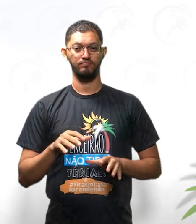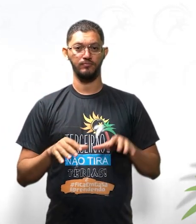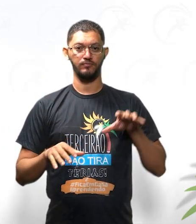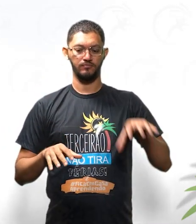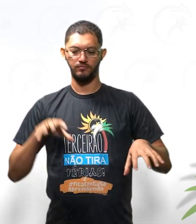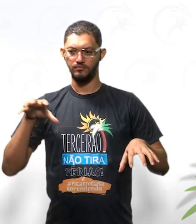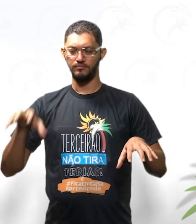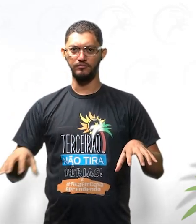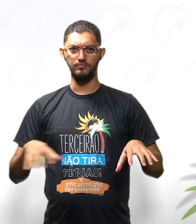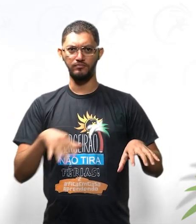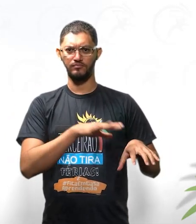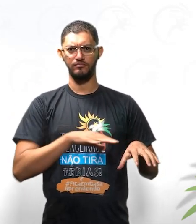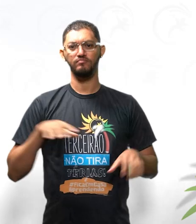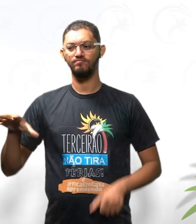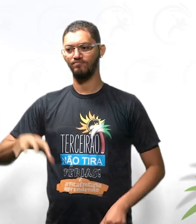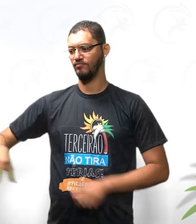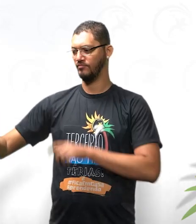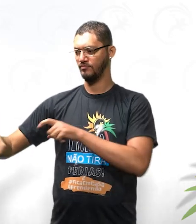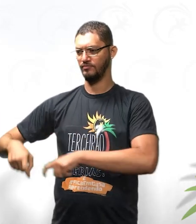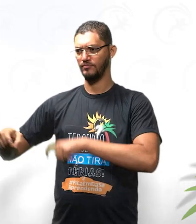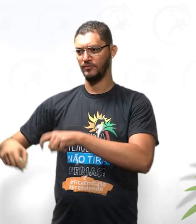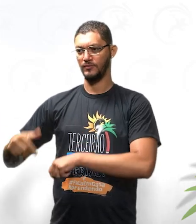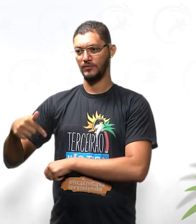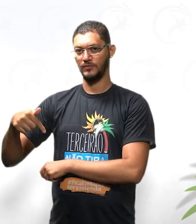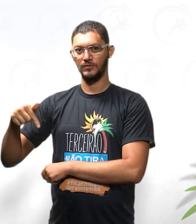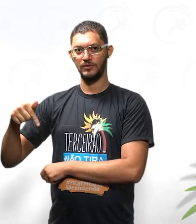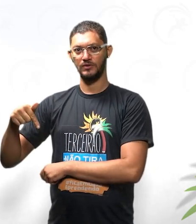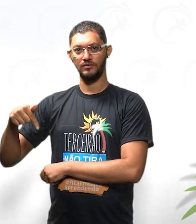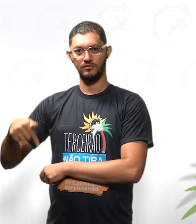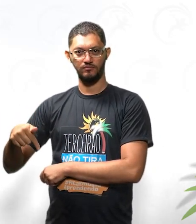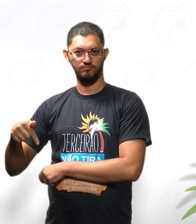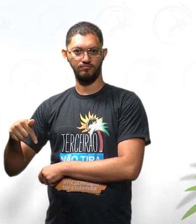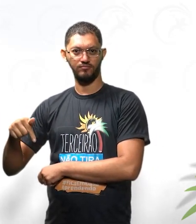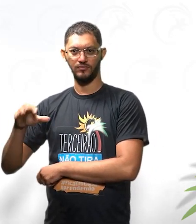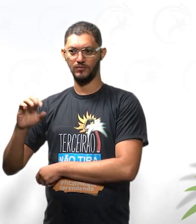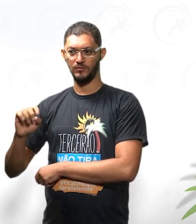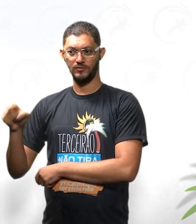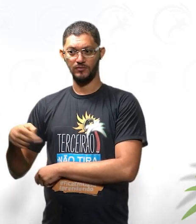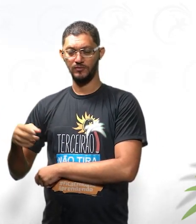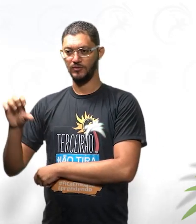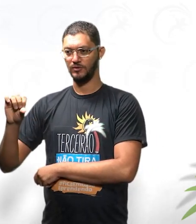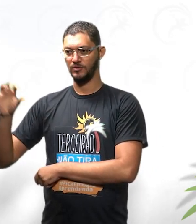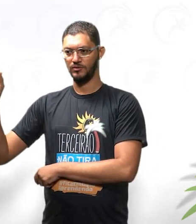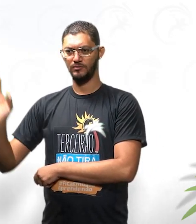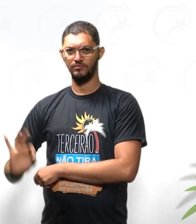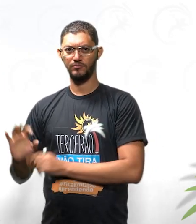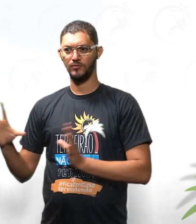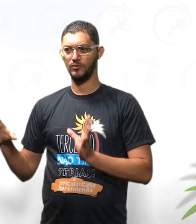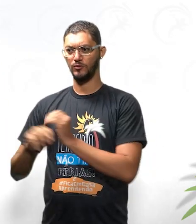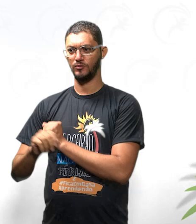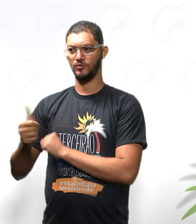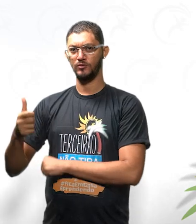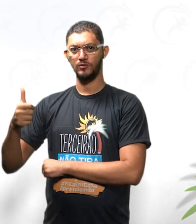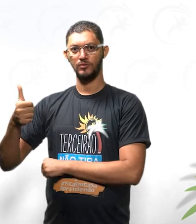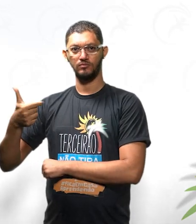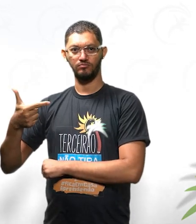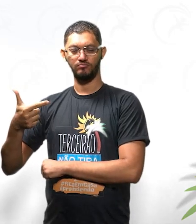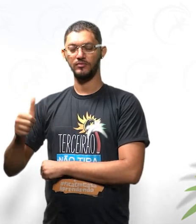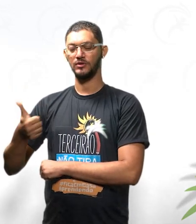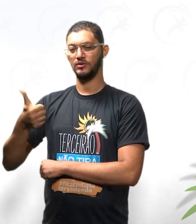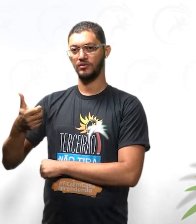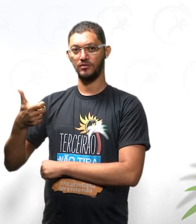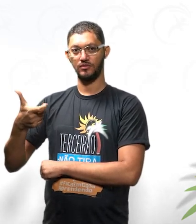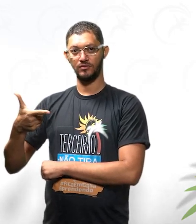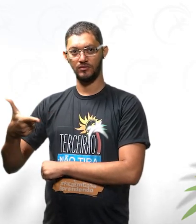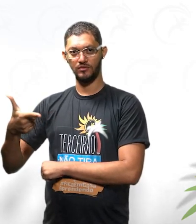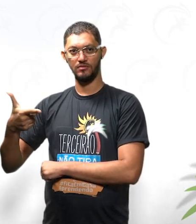maneira. Na área agrícola, 70,9% do total desses 152 milhões de jovens e